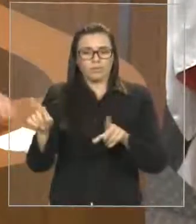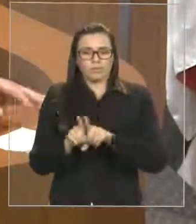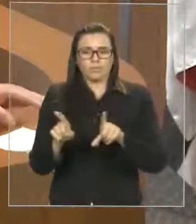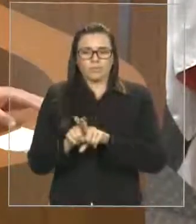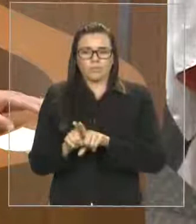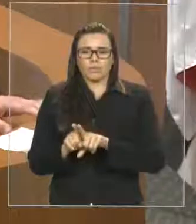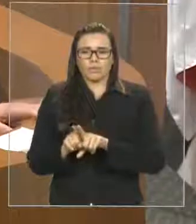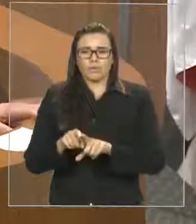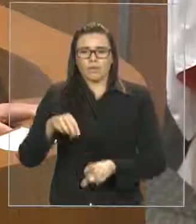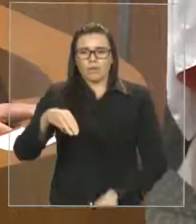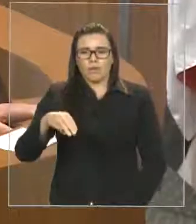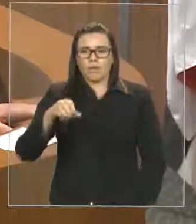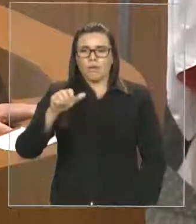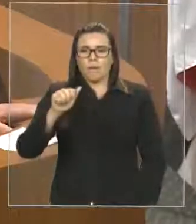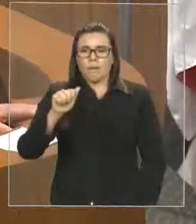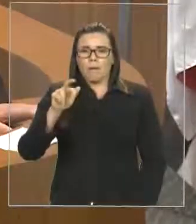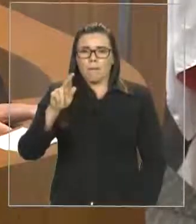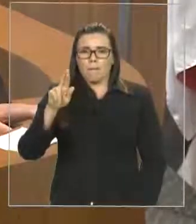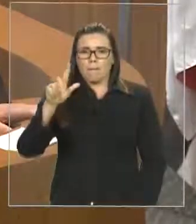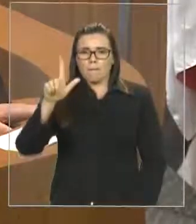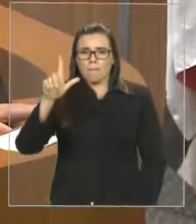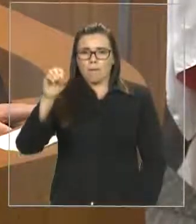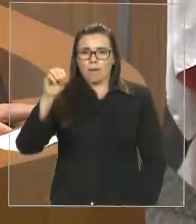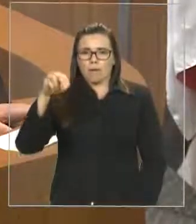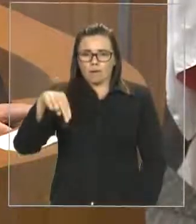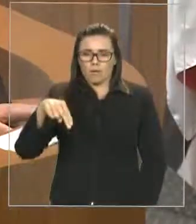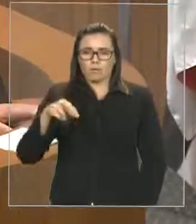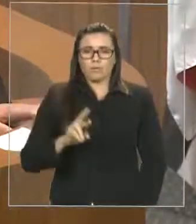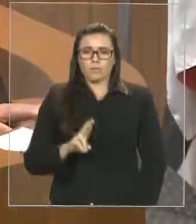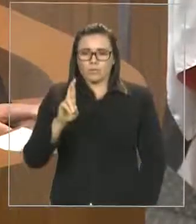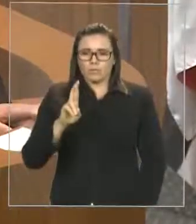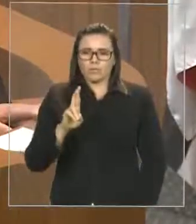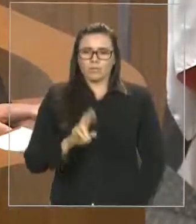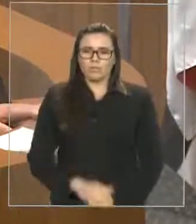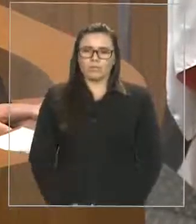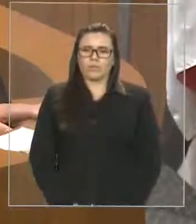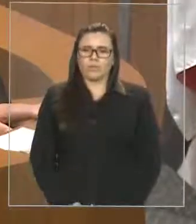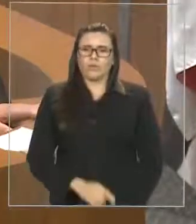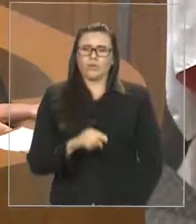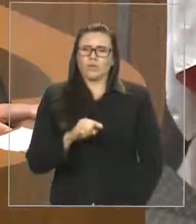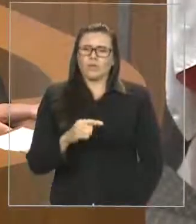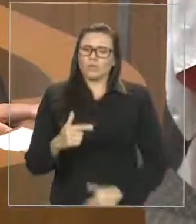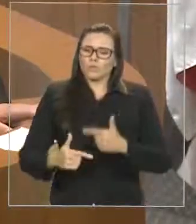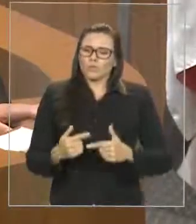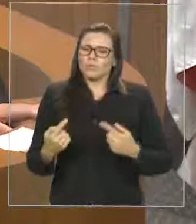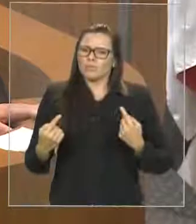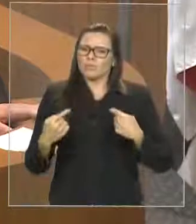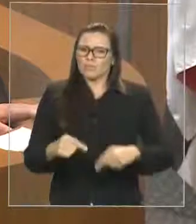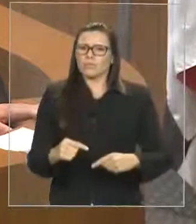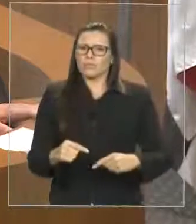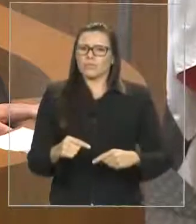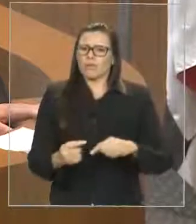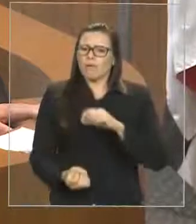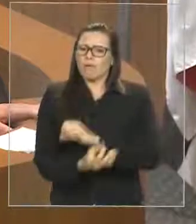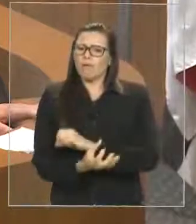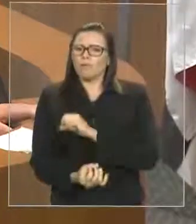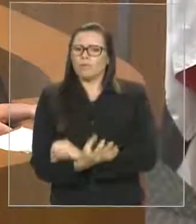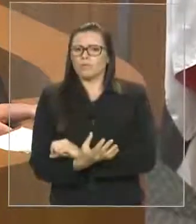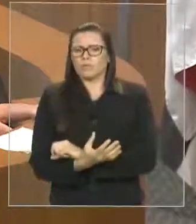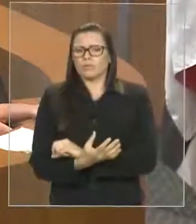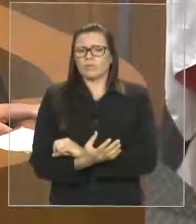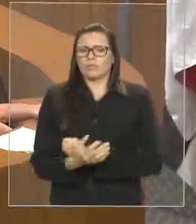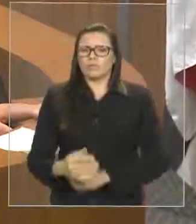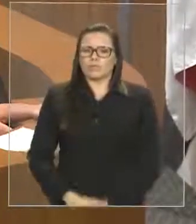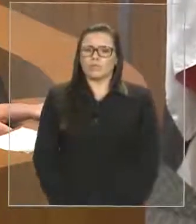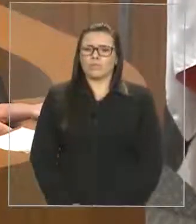Marlon Reis, representante do Movimento de Combate à Corrupção Eleitoral, e que também tratou sobre o